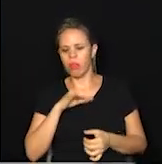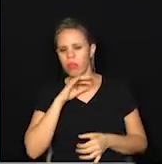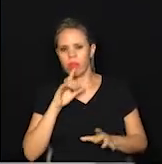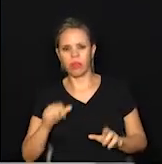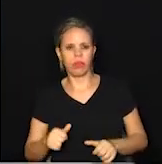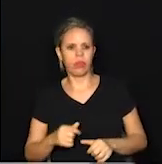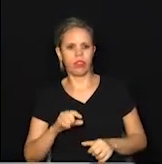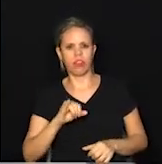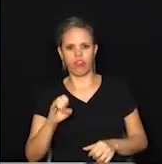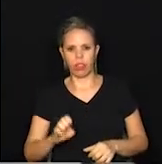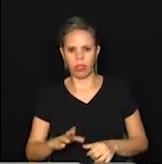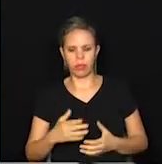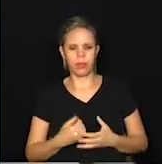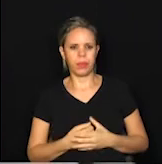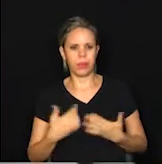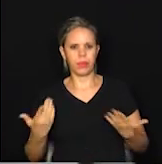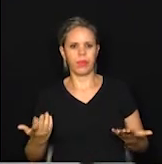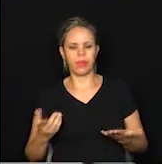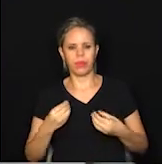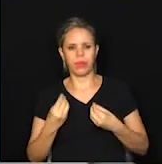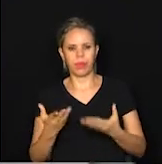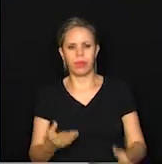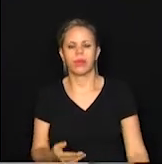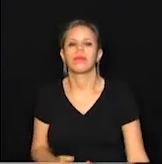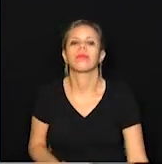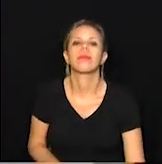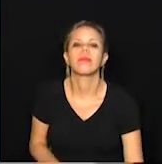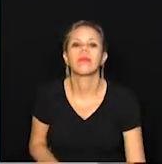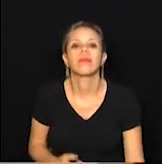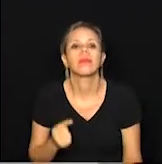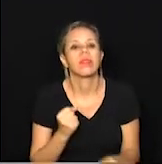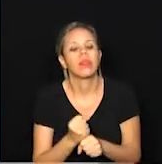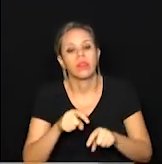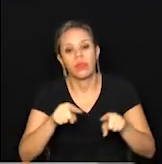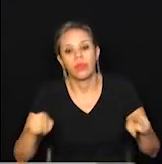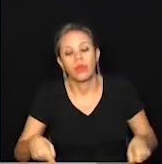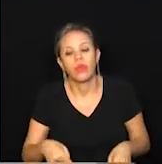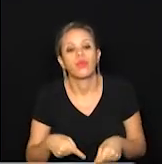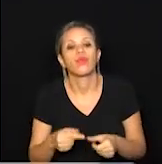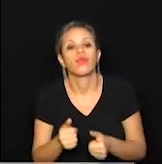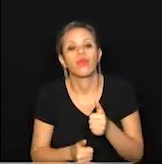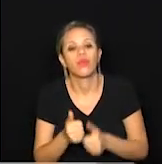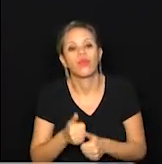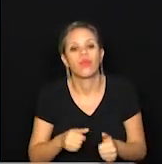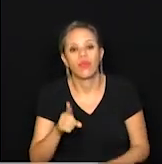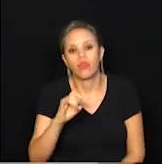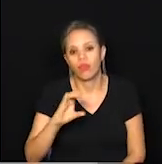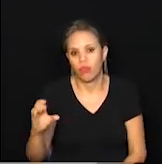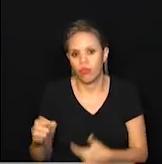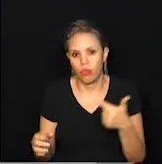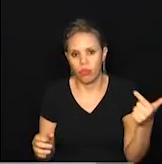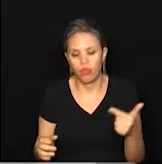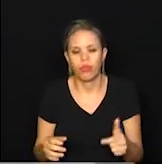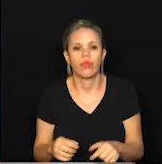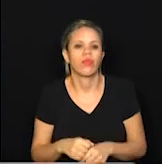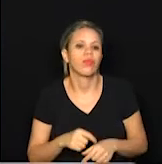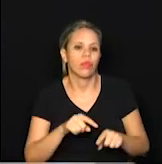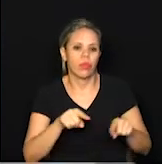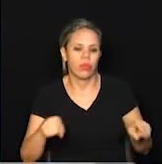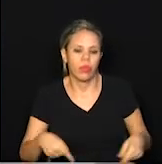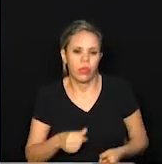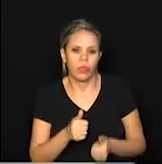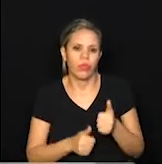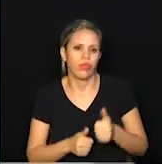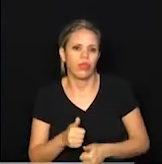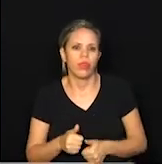José Luiz, quando vai ser entregue as obras do campo de futebol do DIC 2 e também o campo do Jardim Santo Antônio e